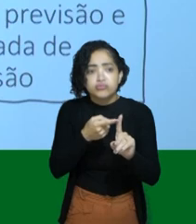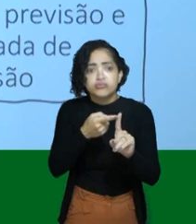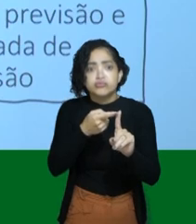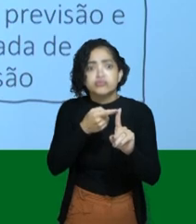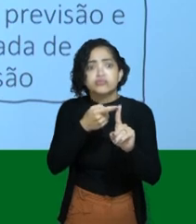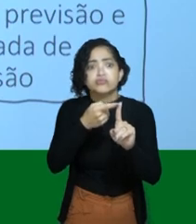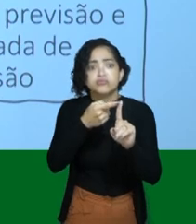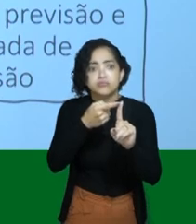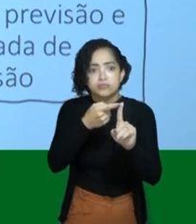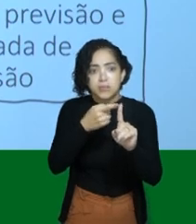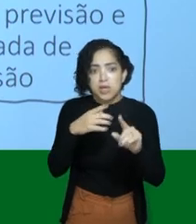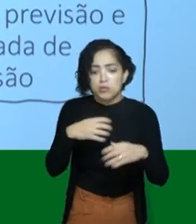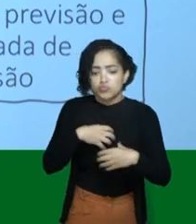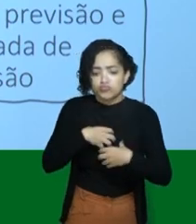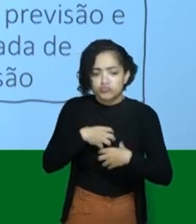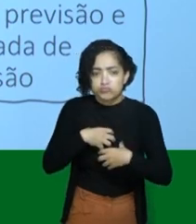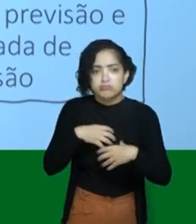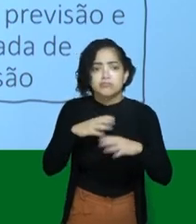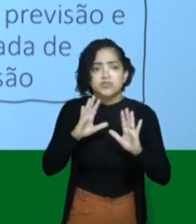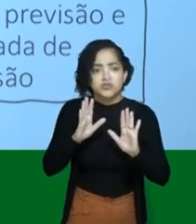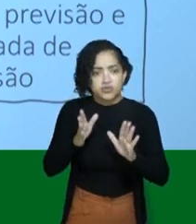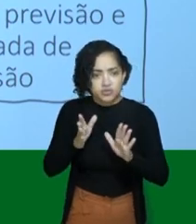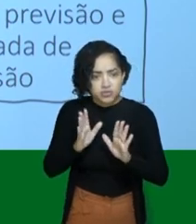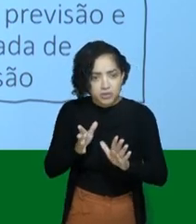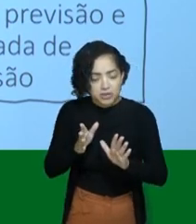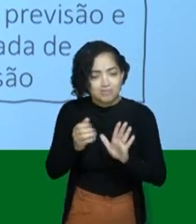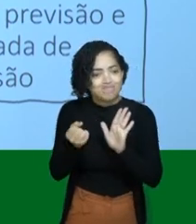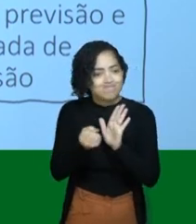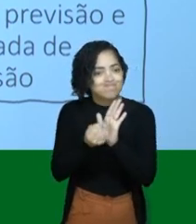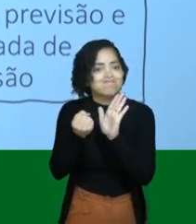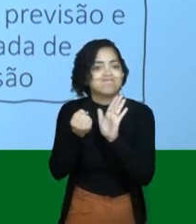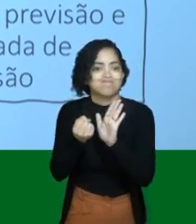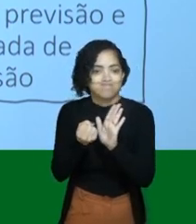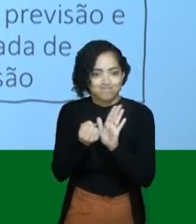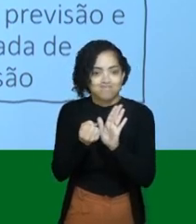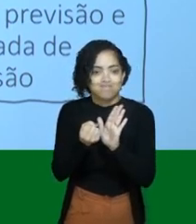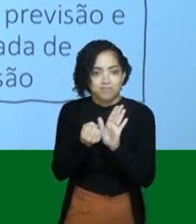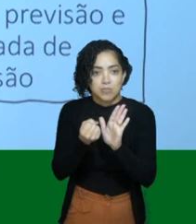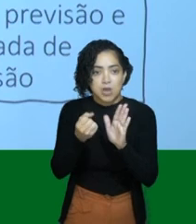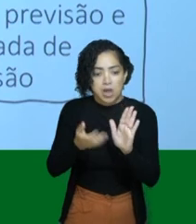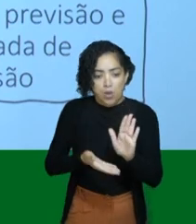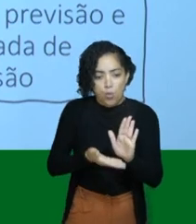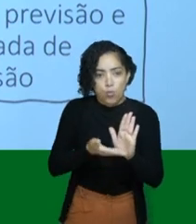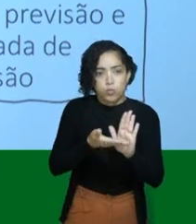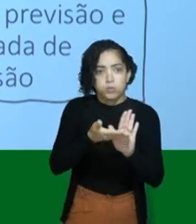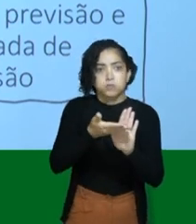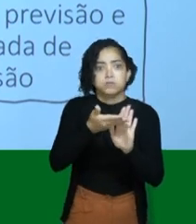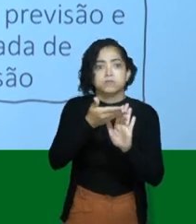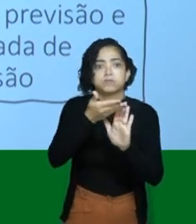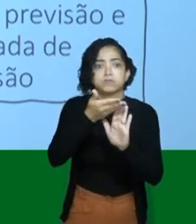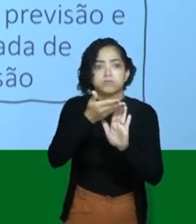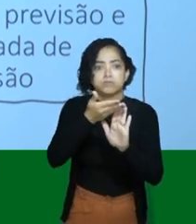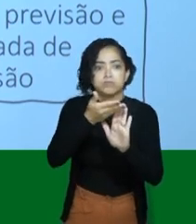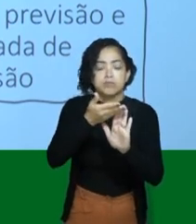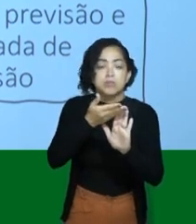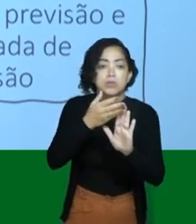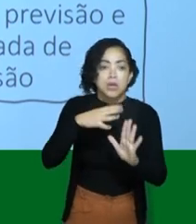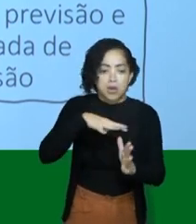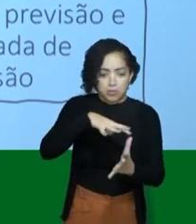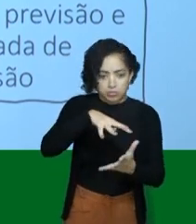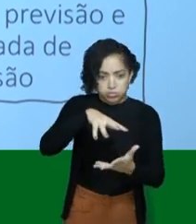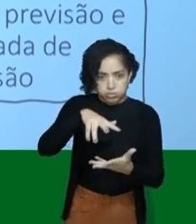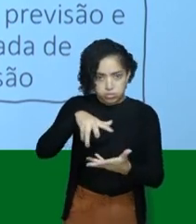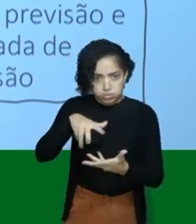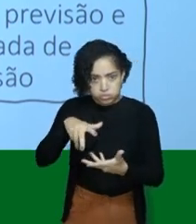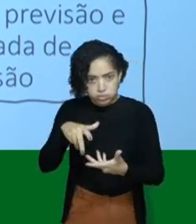sentindo esse, todos nós, né? Já estamos sentindo o impacto desse aumento dos extremos, que já está em curso esse aquecimento. Então, a